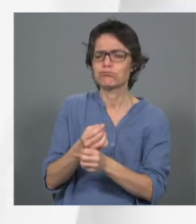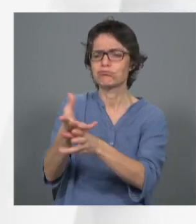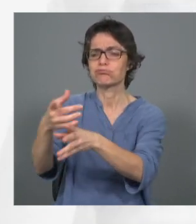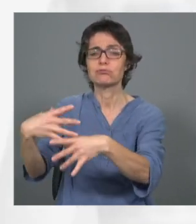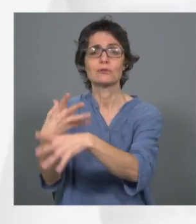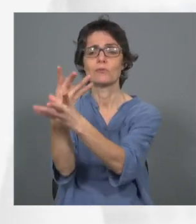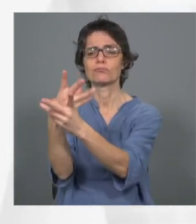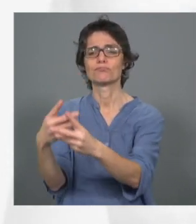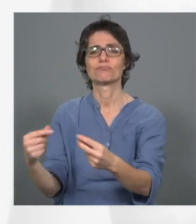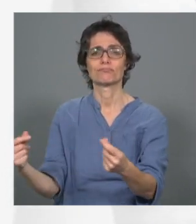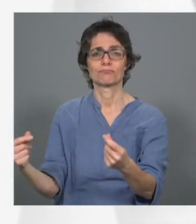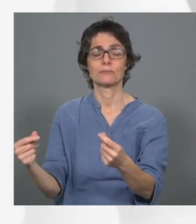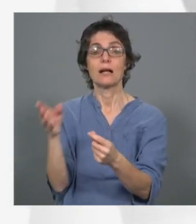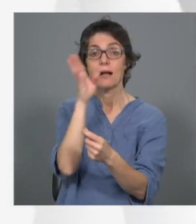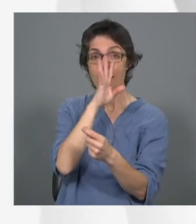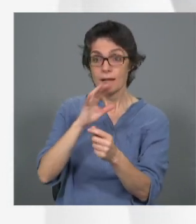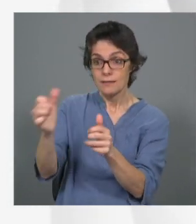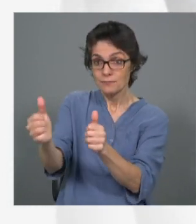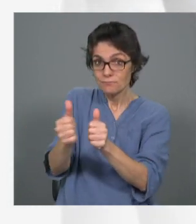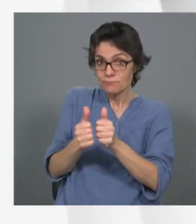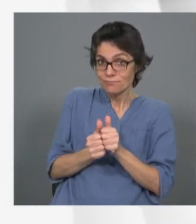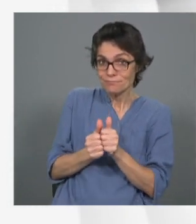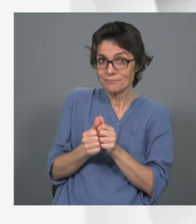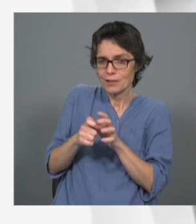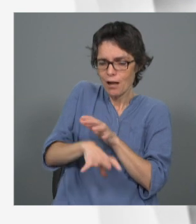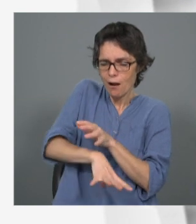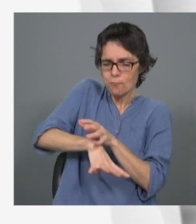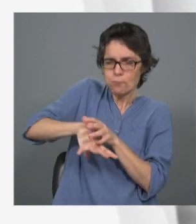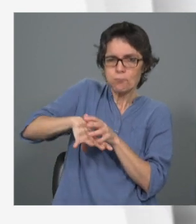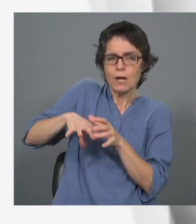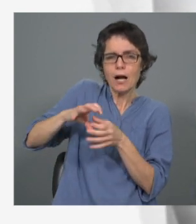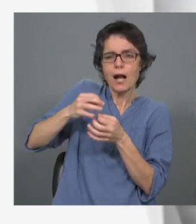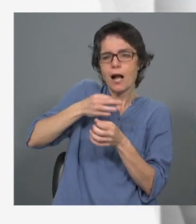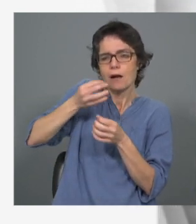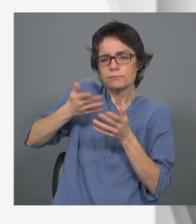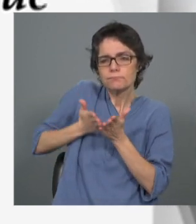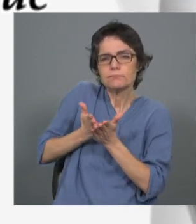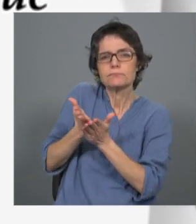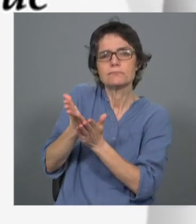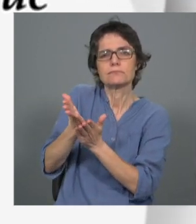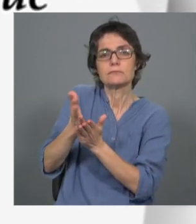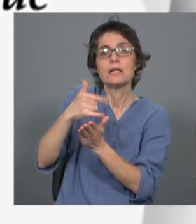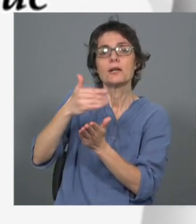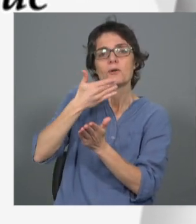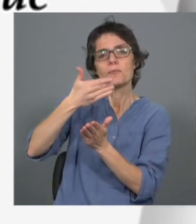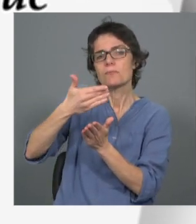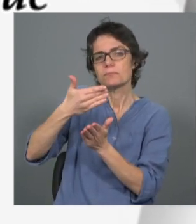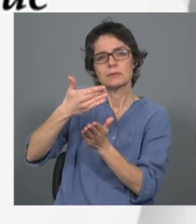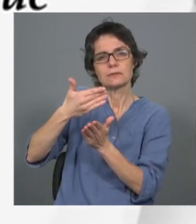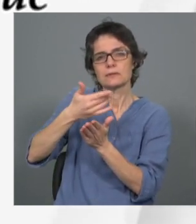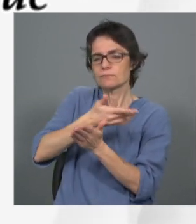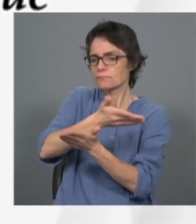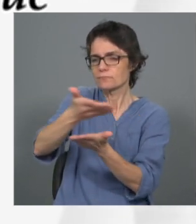ardem. Se permanecerdes em mim, e as minhas palavras permanecerem em vós, pedireis o que quiserdes,